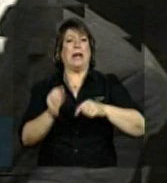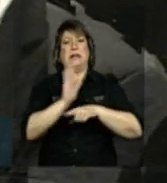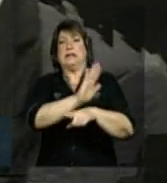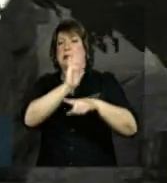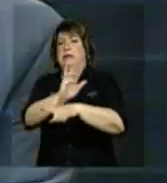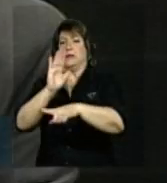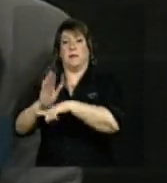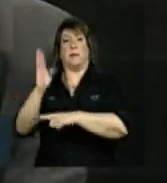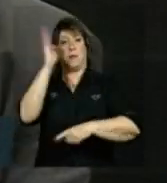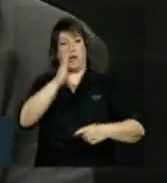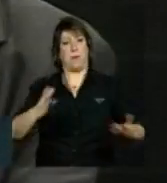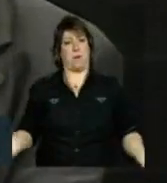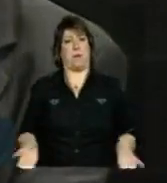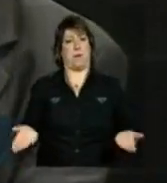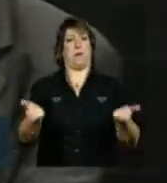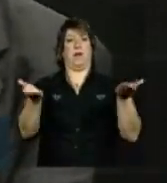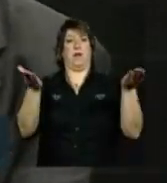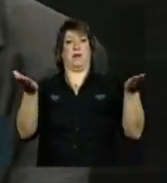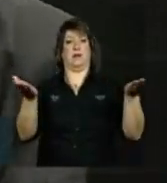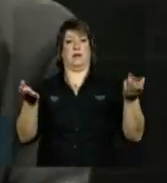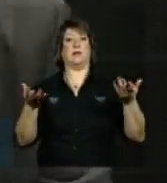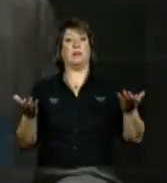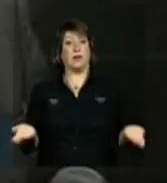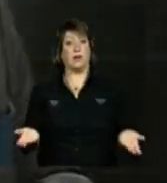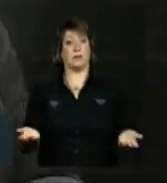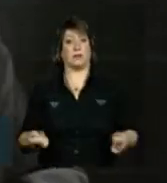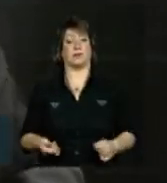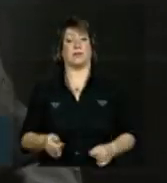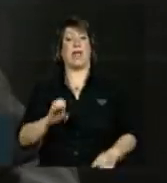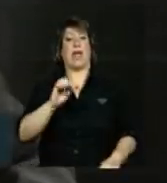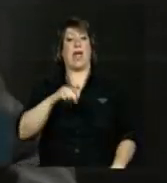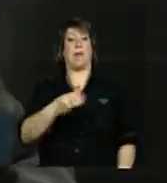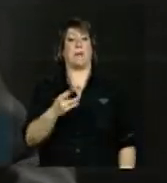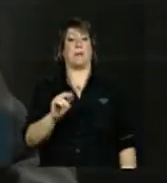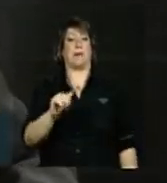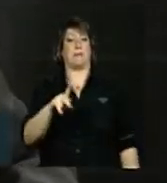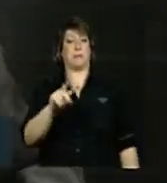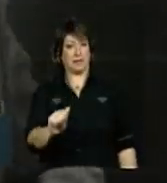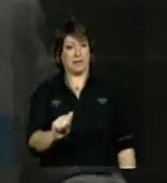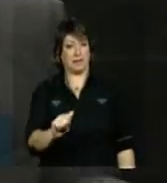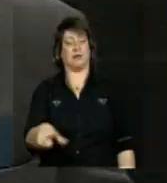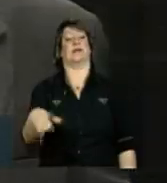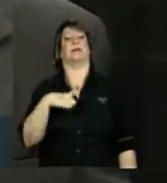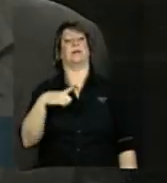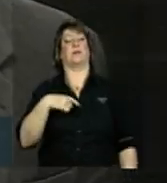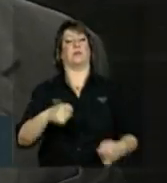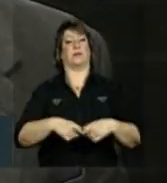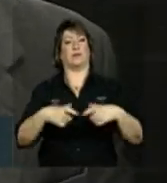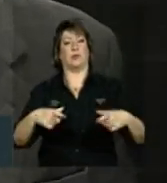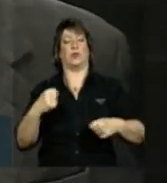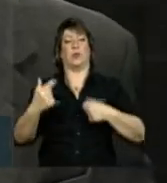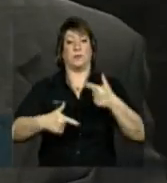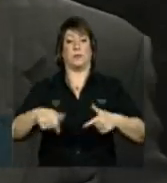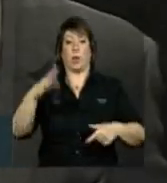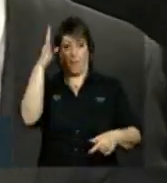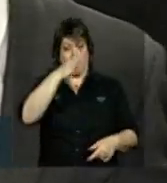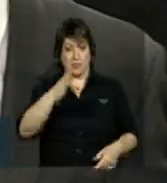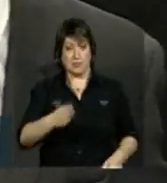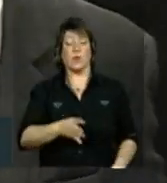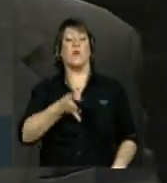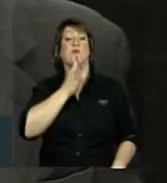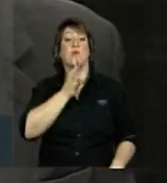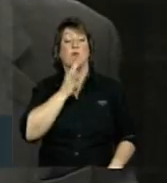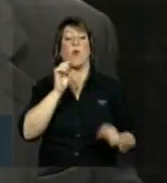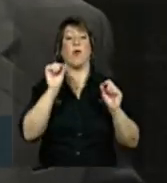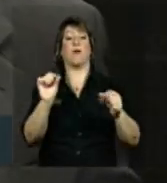Nós divulgando a nossa Embrapa. Brasil está conhecendo o que está fazendo a nossa Embrapa.